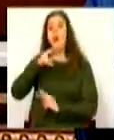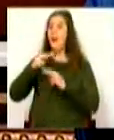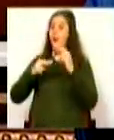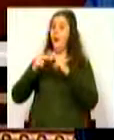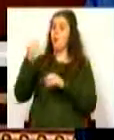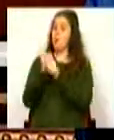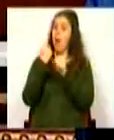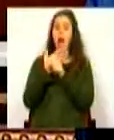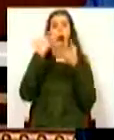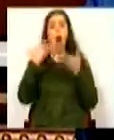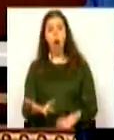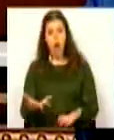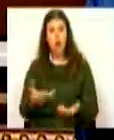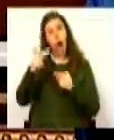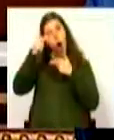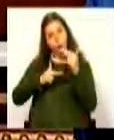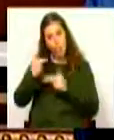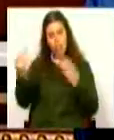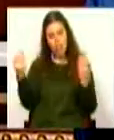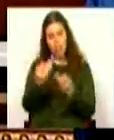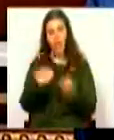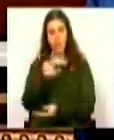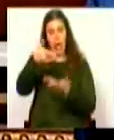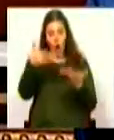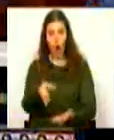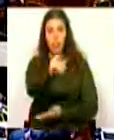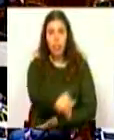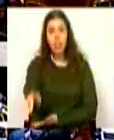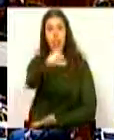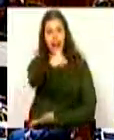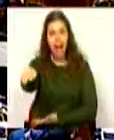em execução, em obra que está no terreno.